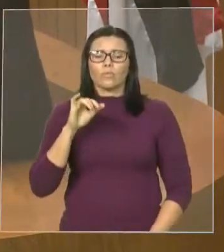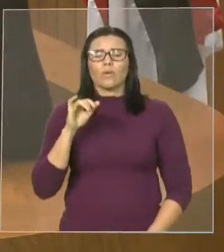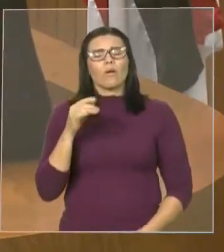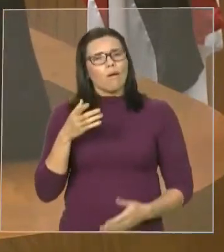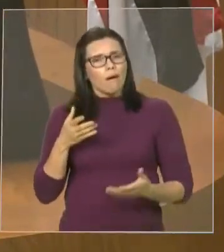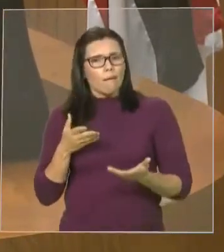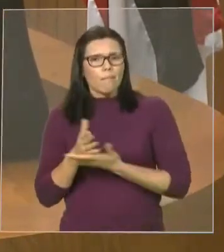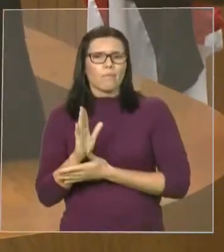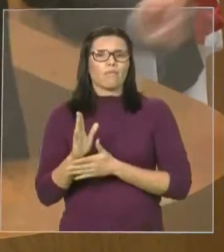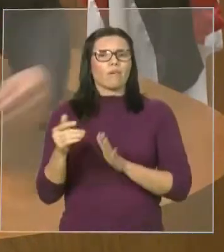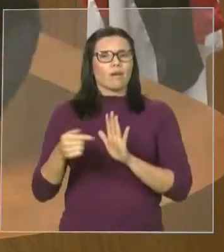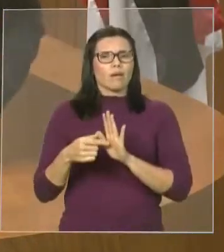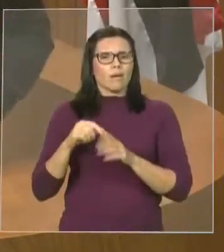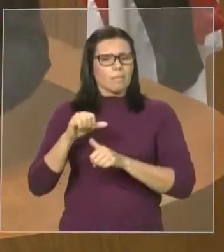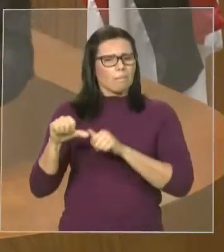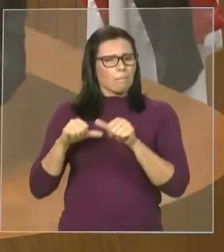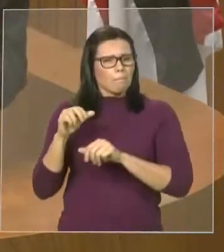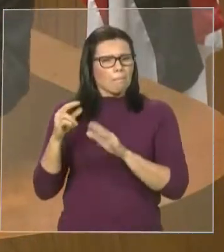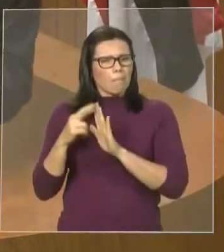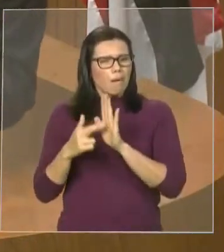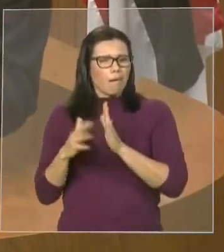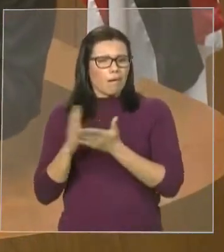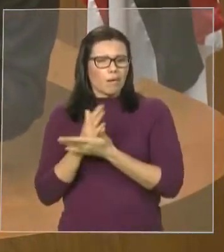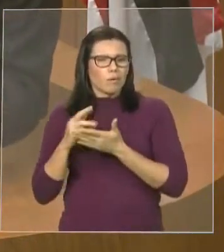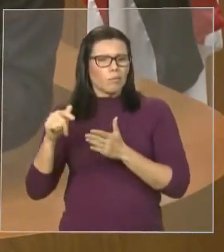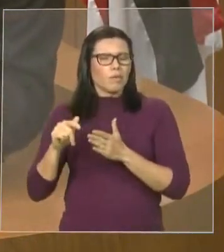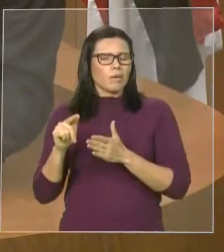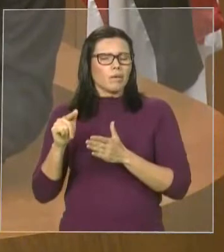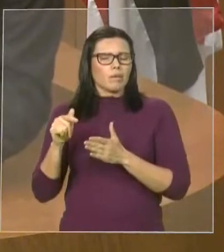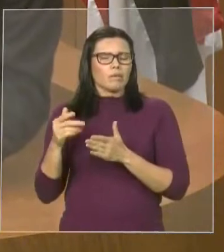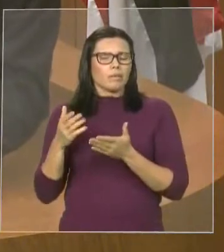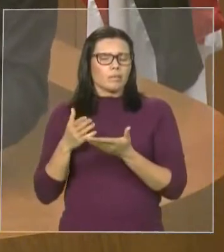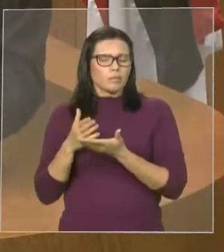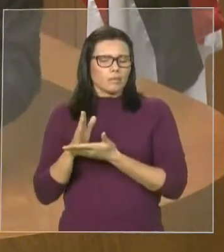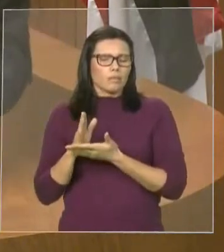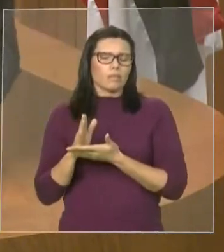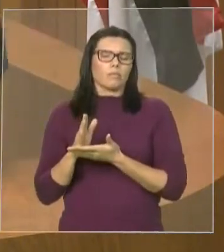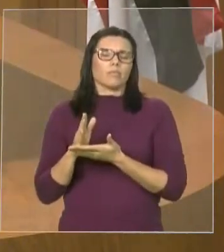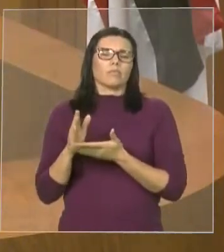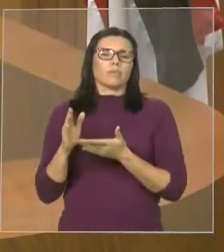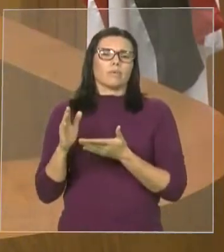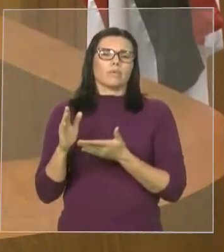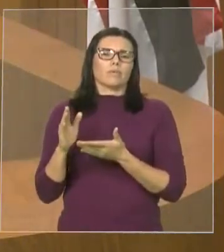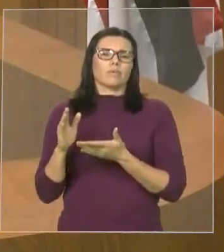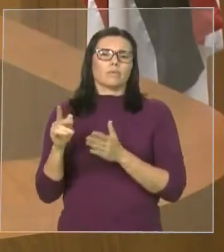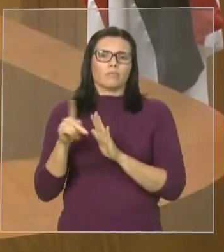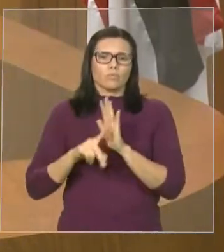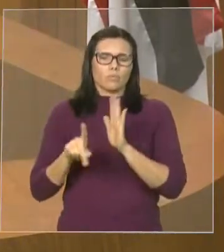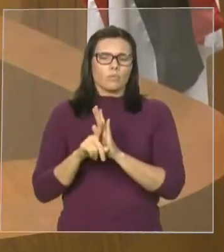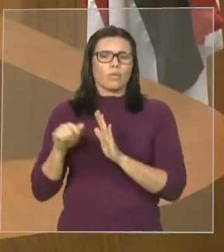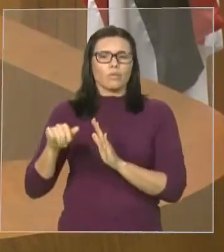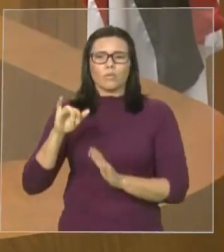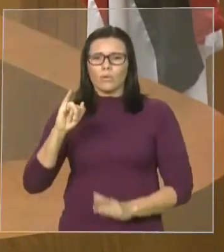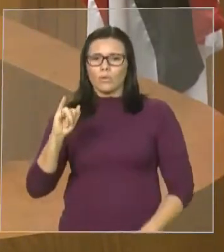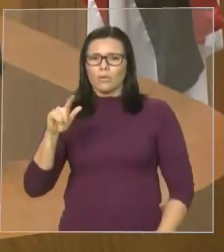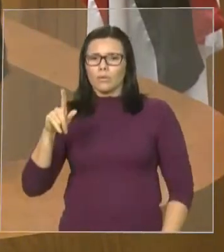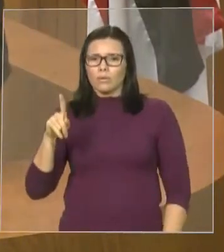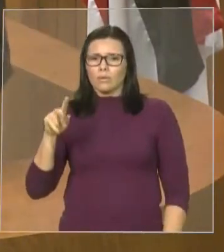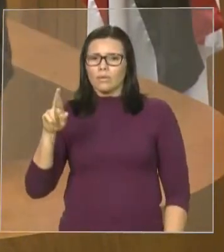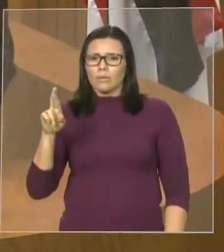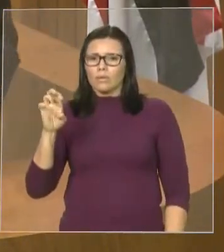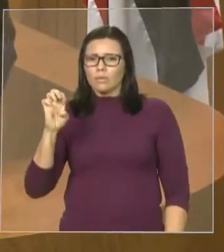no FUNBEM. Então, senhores e senhoras deputados, eu quero dizer que ainda há tempo dessa